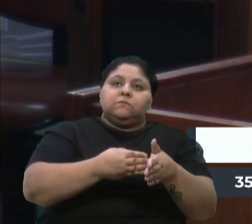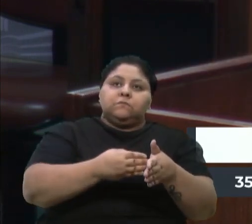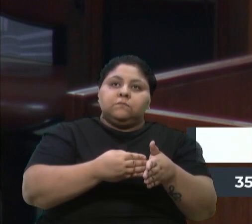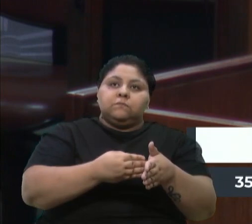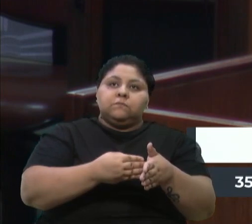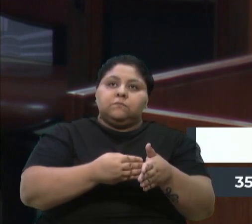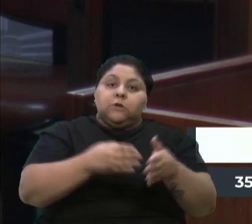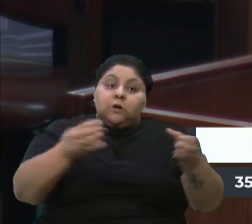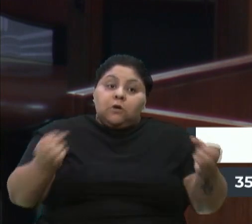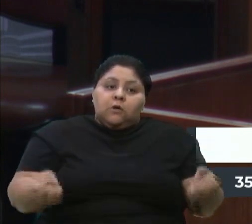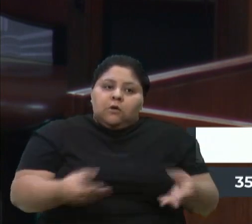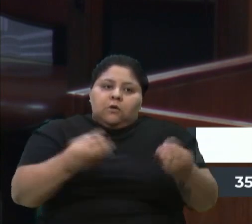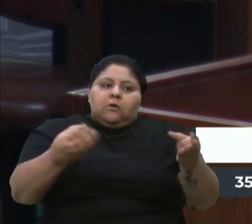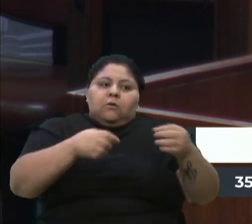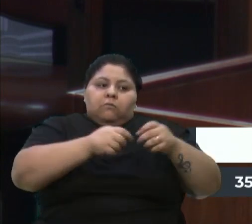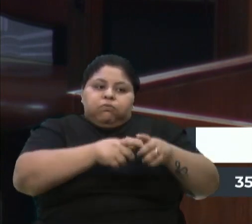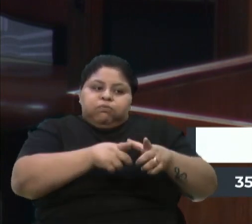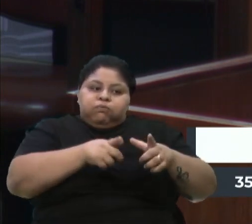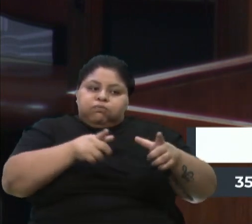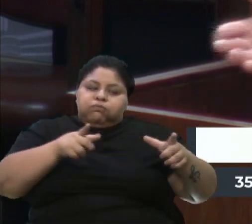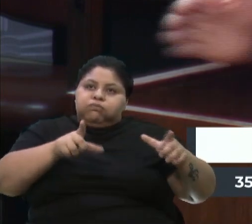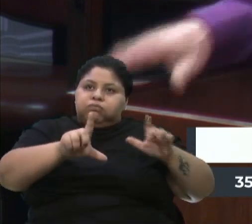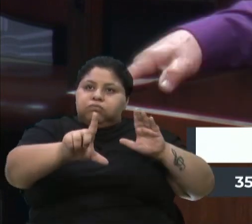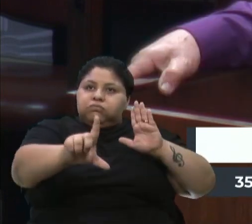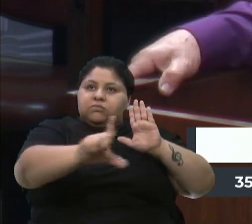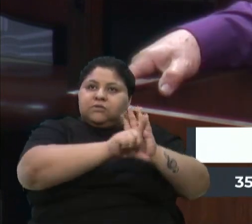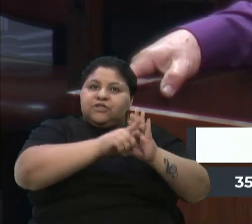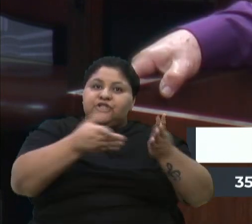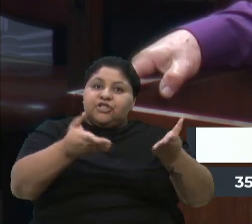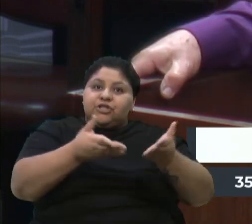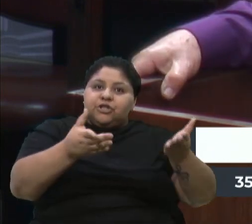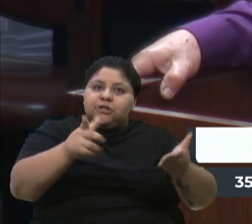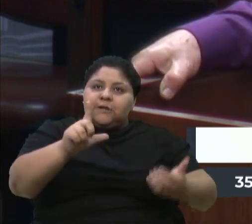É um incentivo maior do que uma lei que já tem.